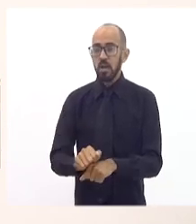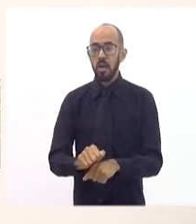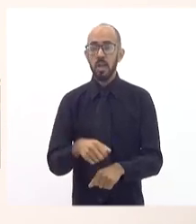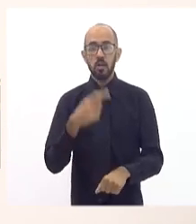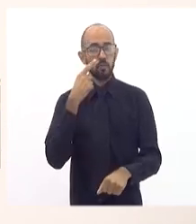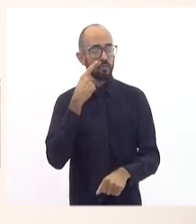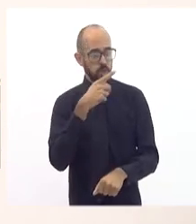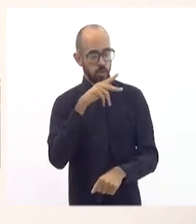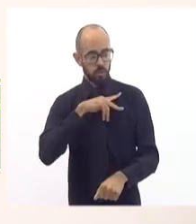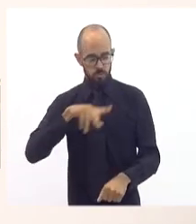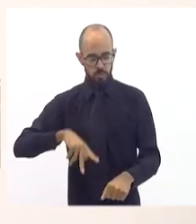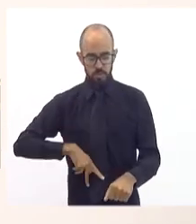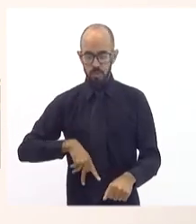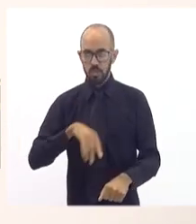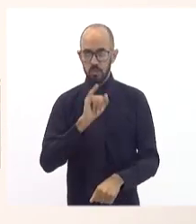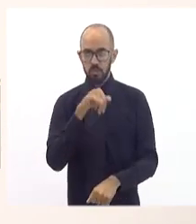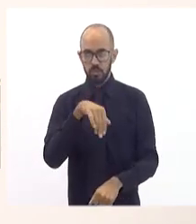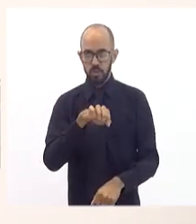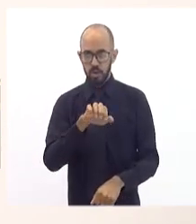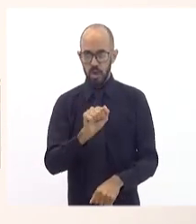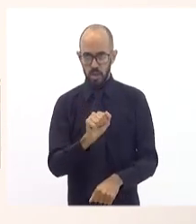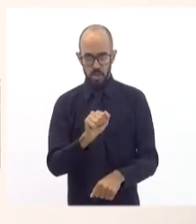Inea murcha aqui